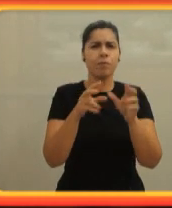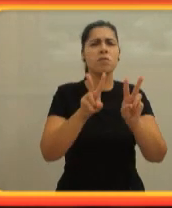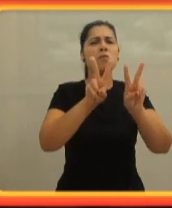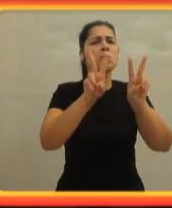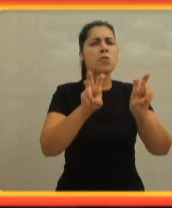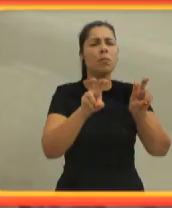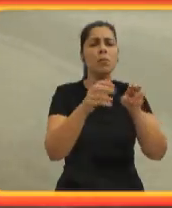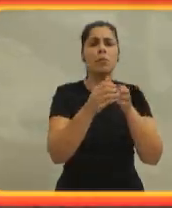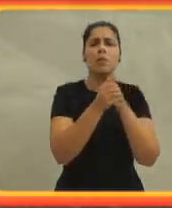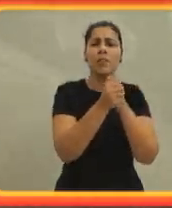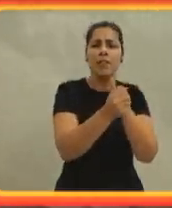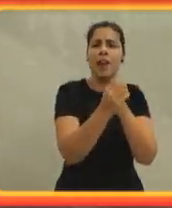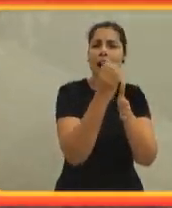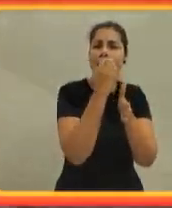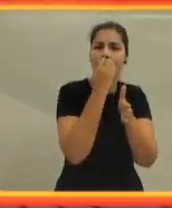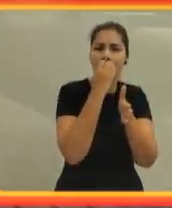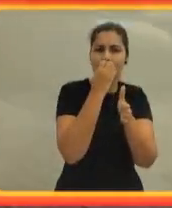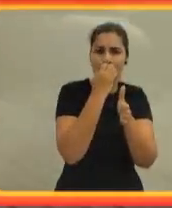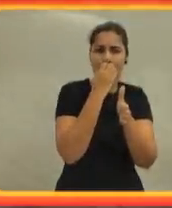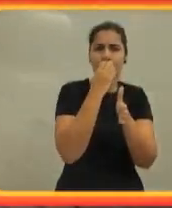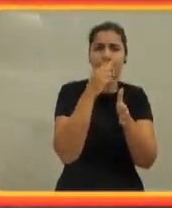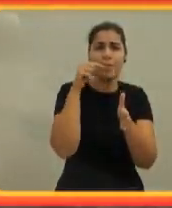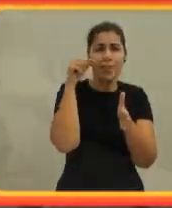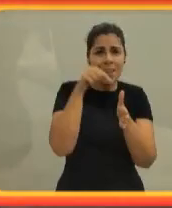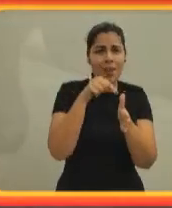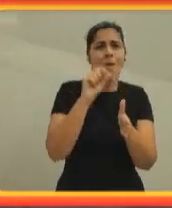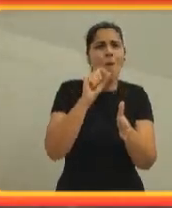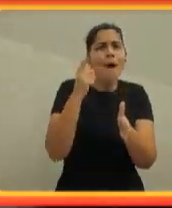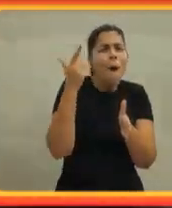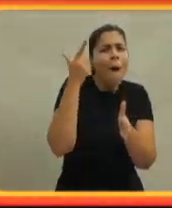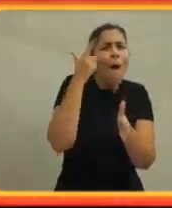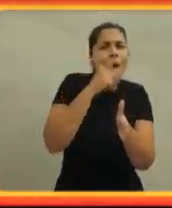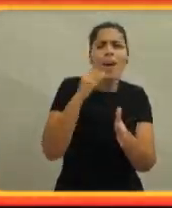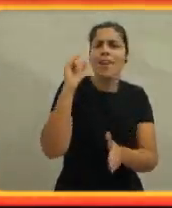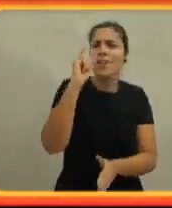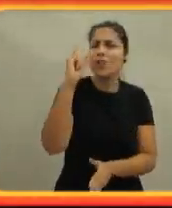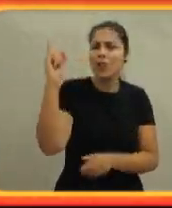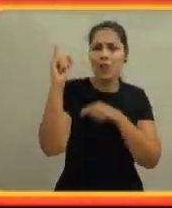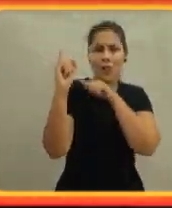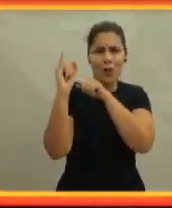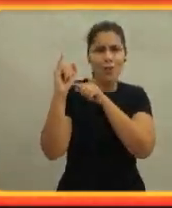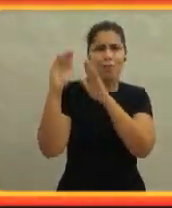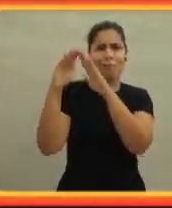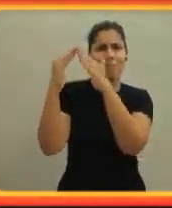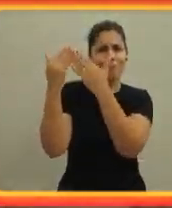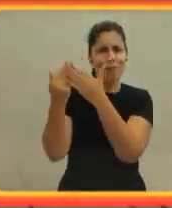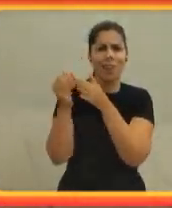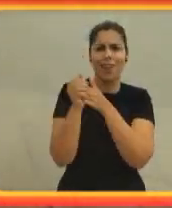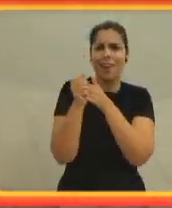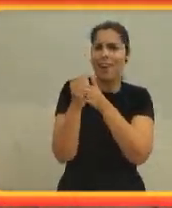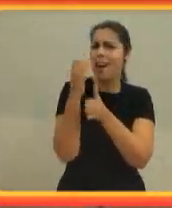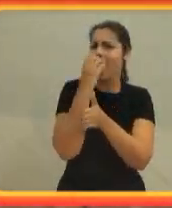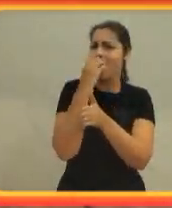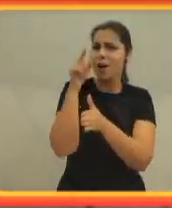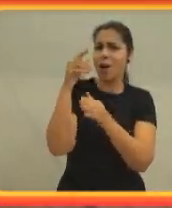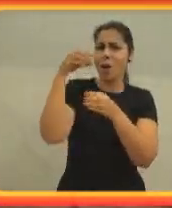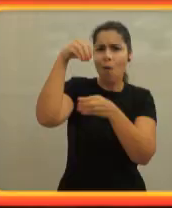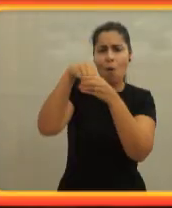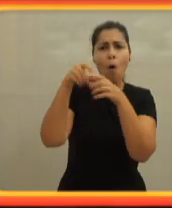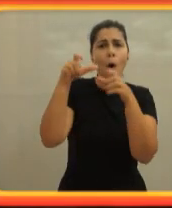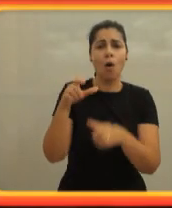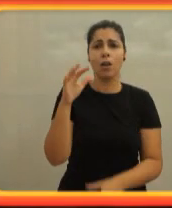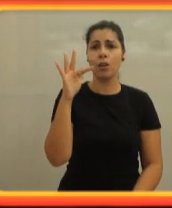No ano de 2006, fizemos a primeira oficina sobre cães-guia. E para isso, conseguimos que um instrutor da escola de cães-guia, da